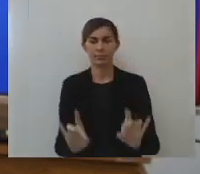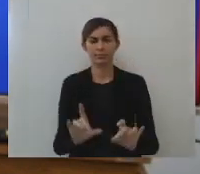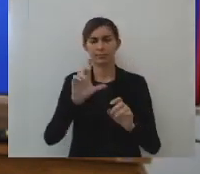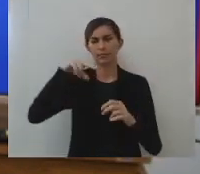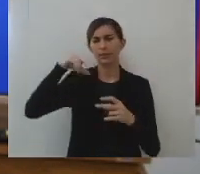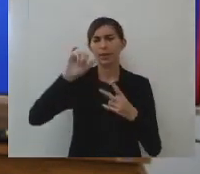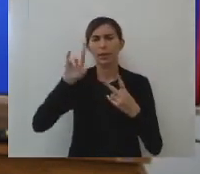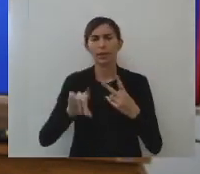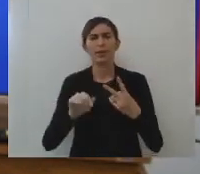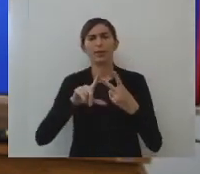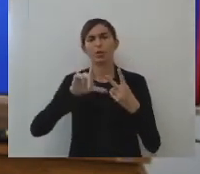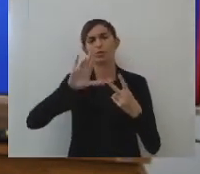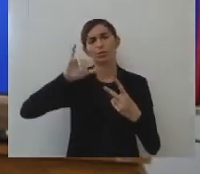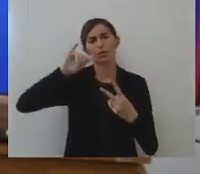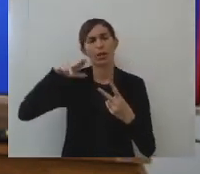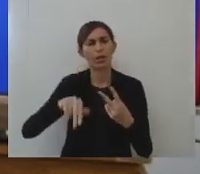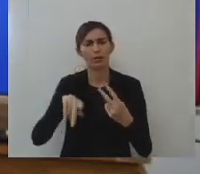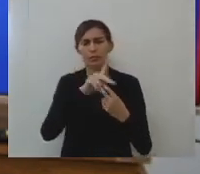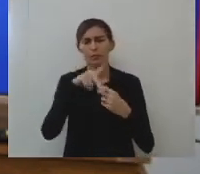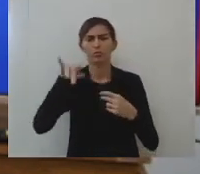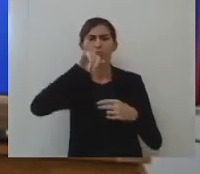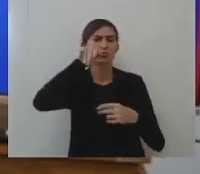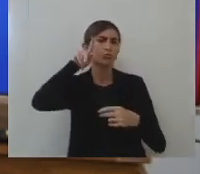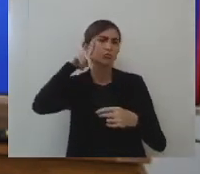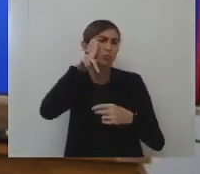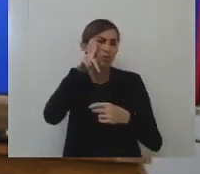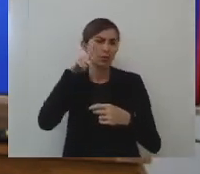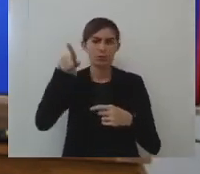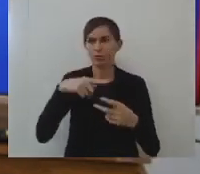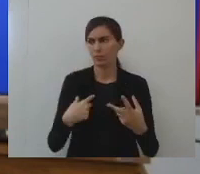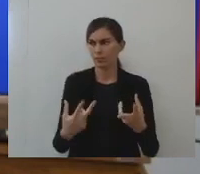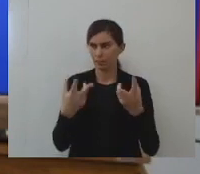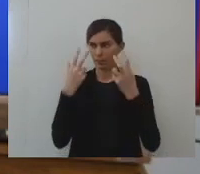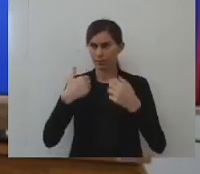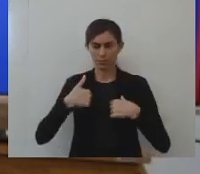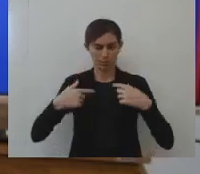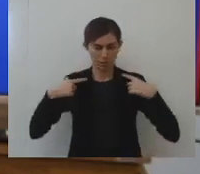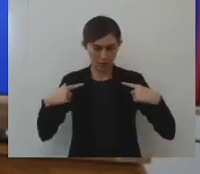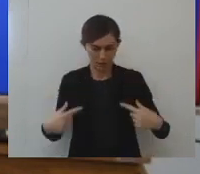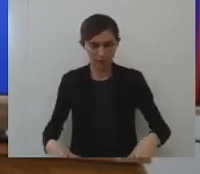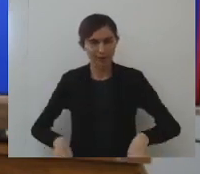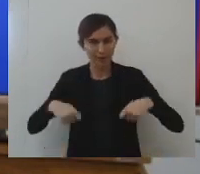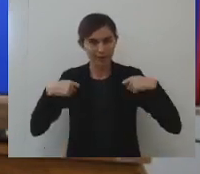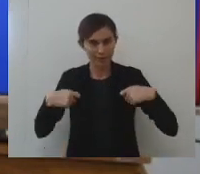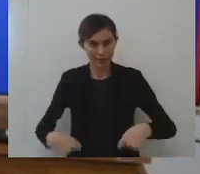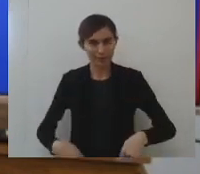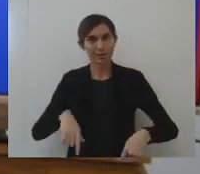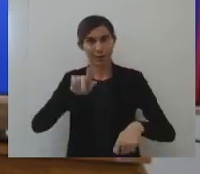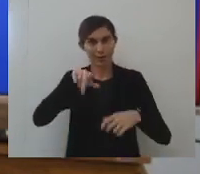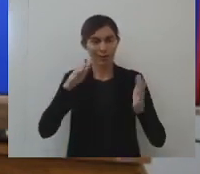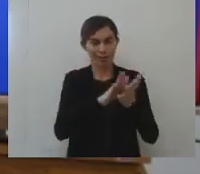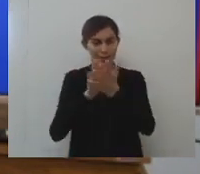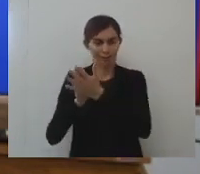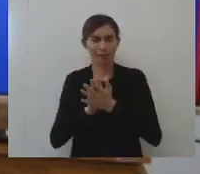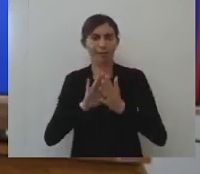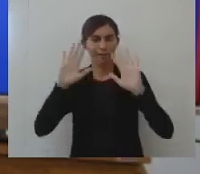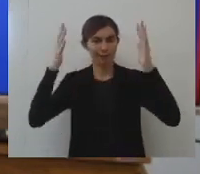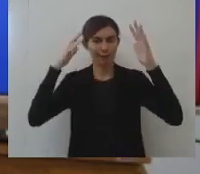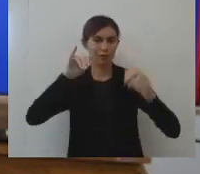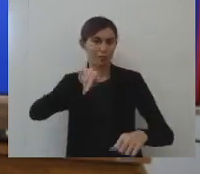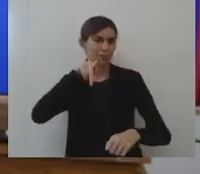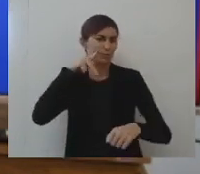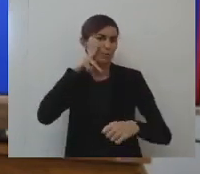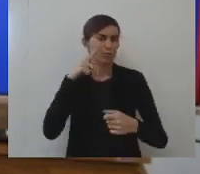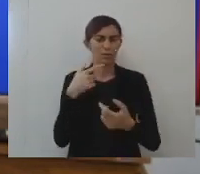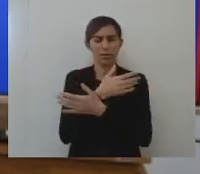Luciana, Tessaroto, que são professores, estão lá em João Pessoa. Não sei se vocês perceberam, mas a minha camisa é em homenagem a João Pessoa, viu? E um abraço